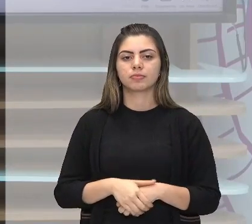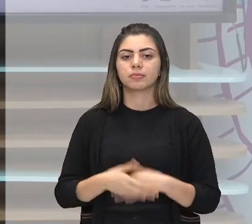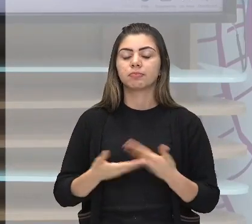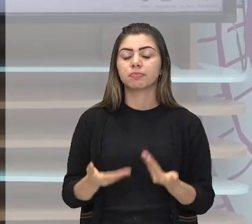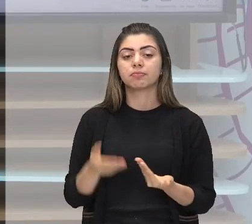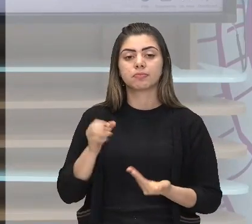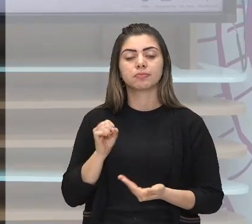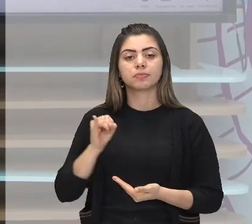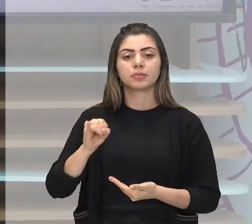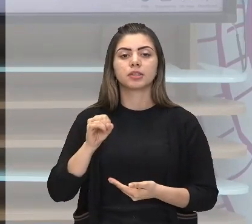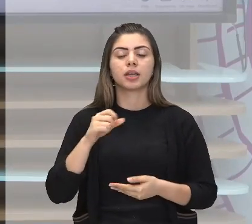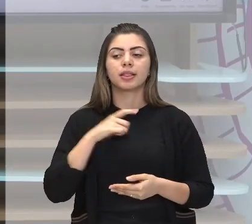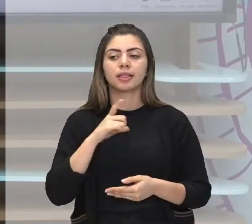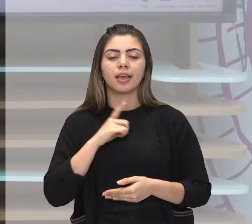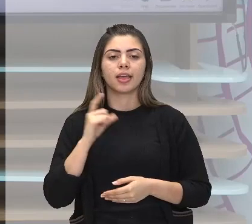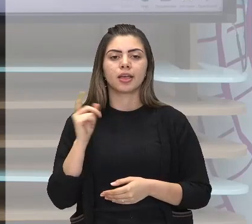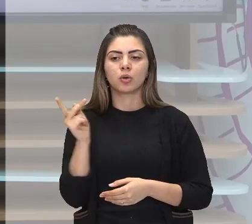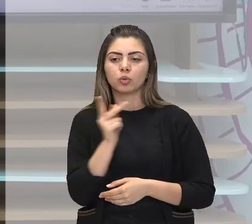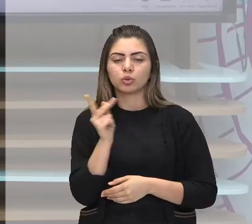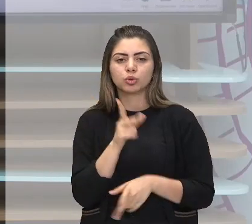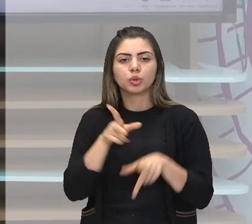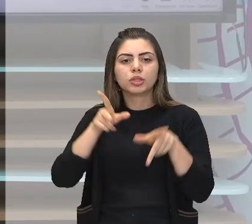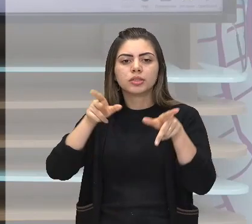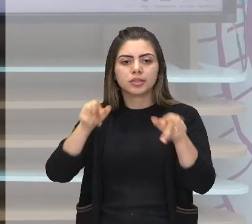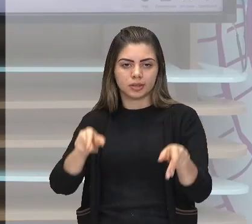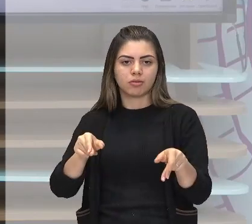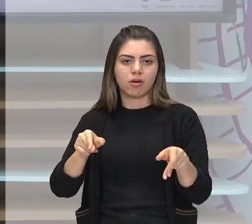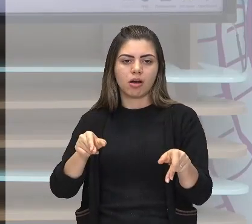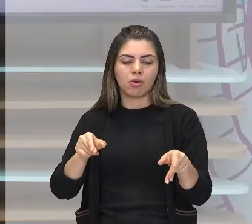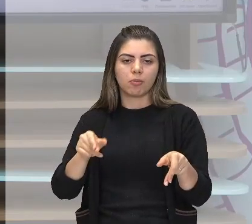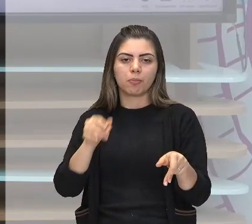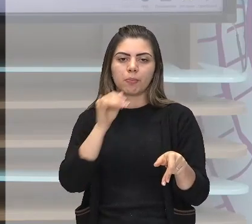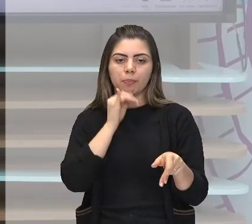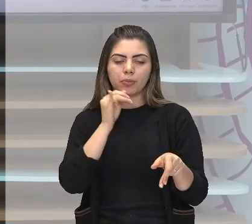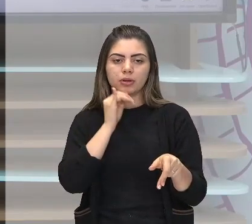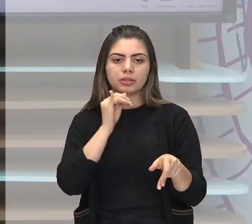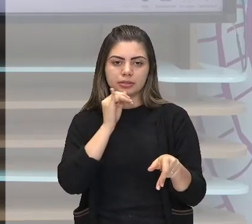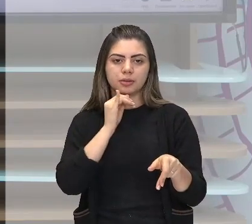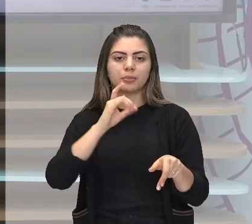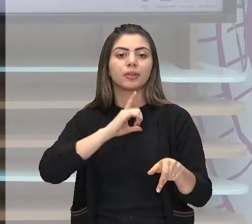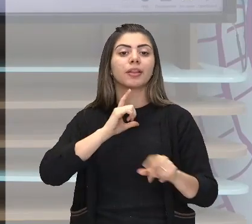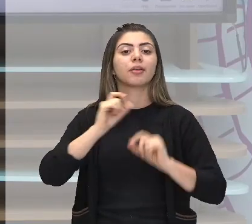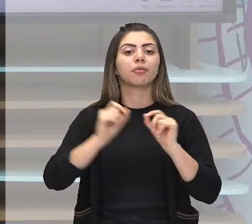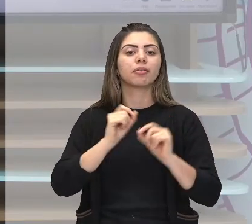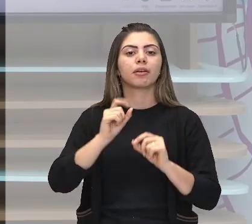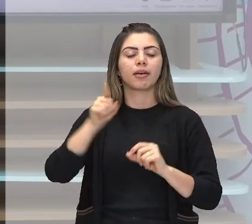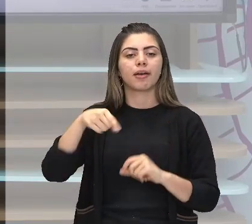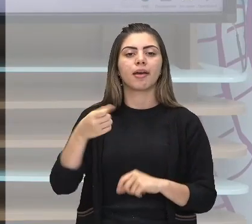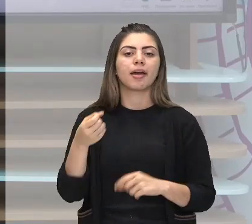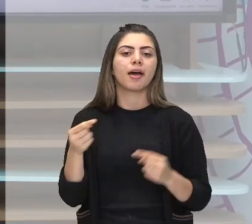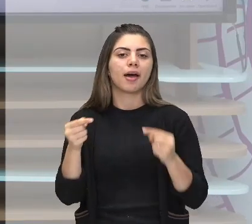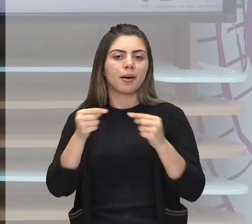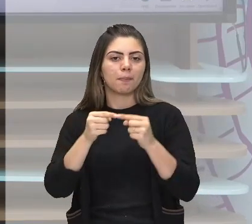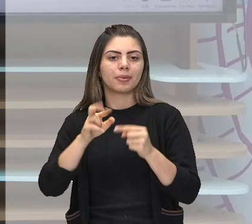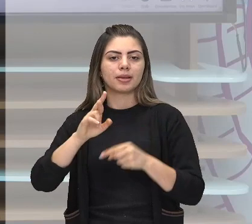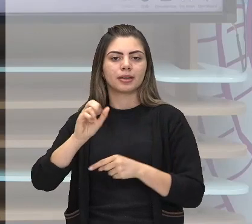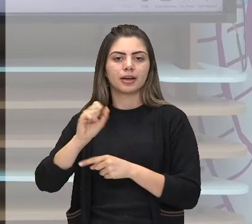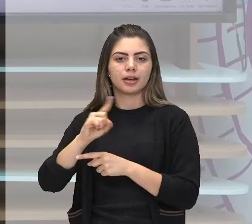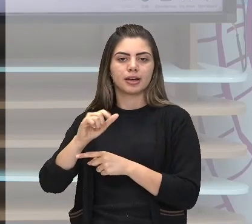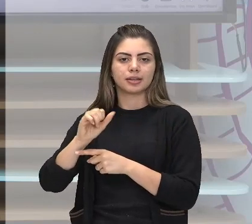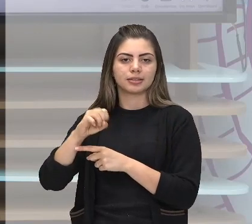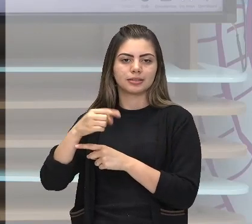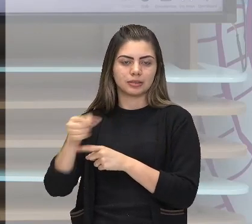você iguala essa situação, ou as situações, você tem uma razão. E quando